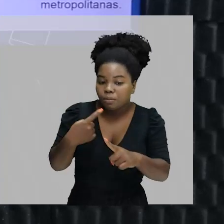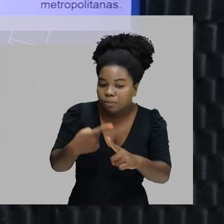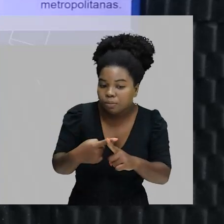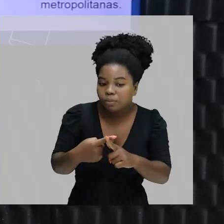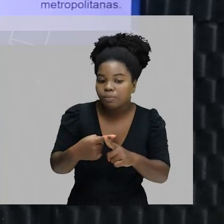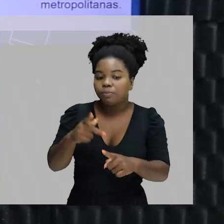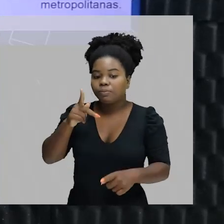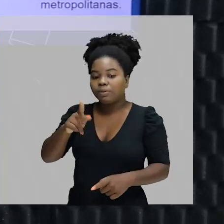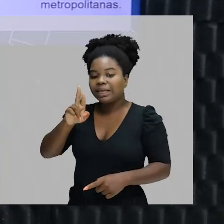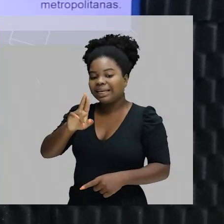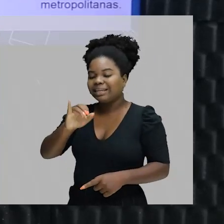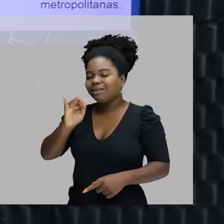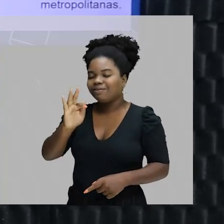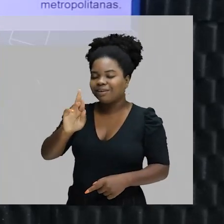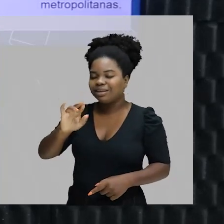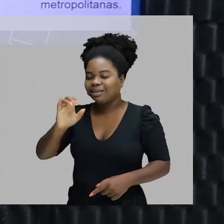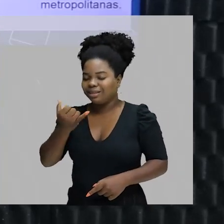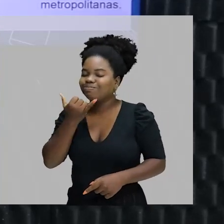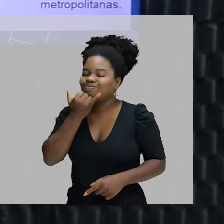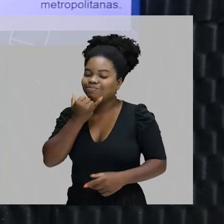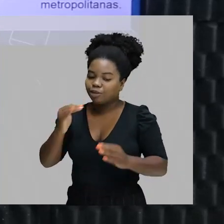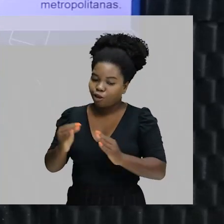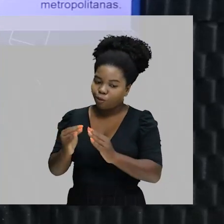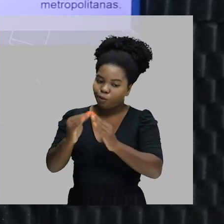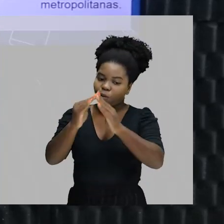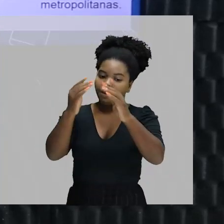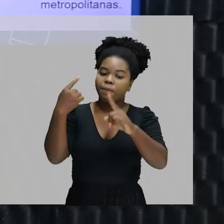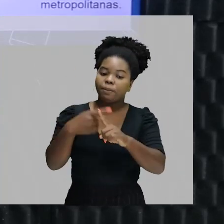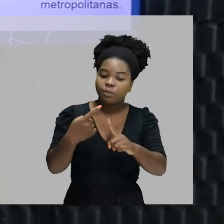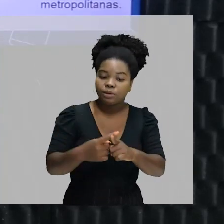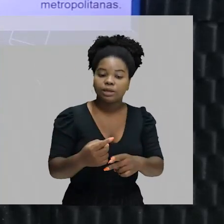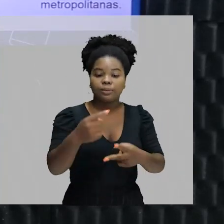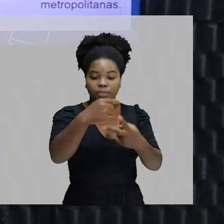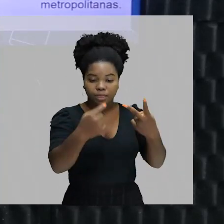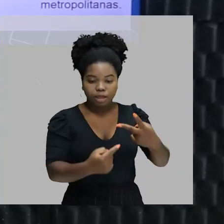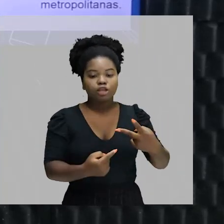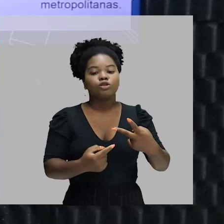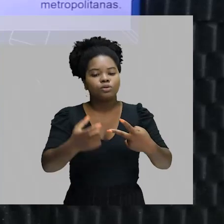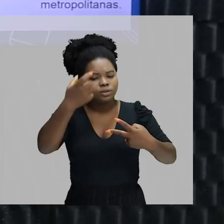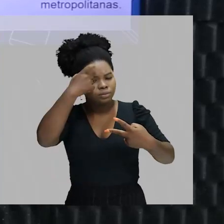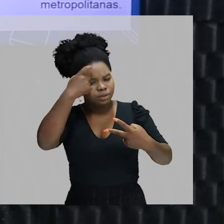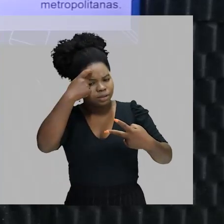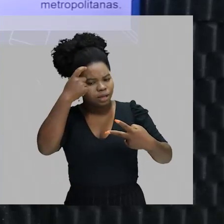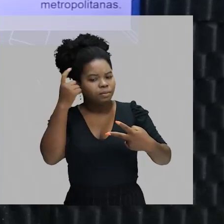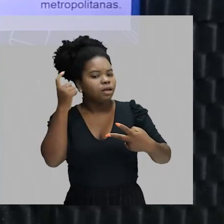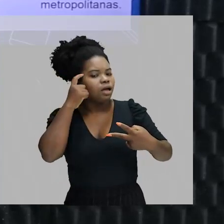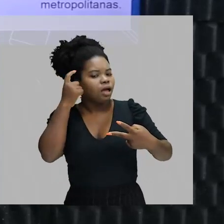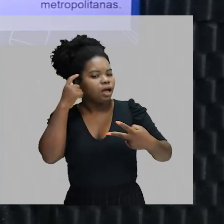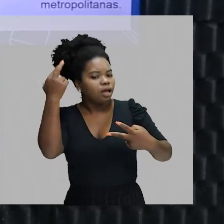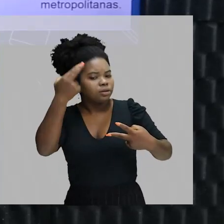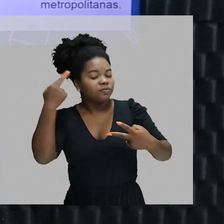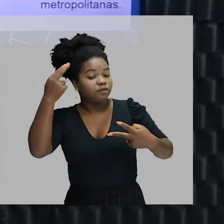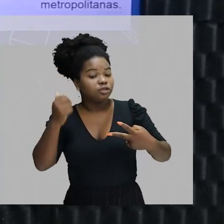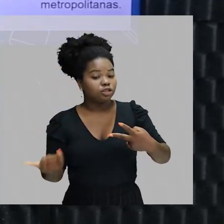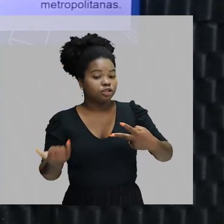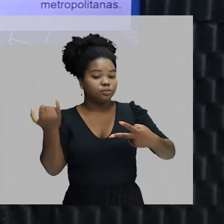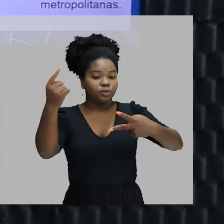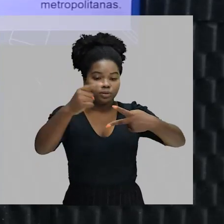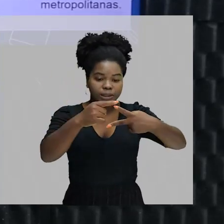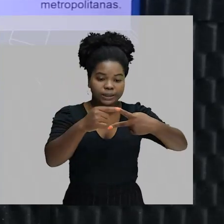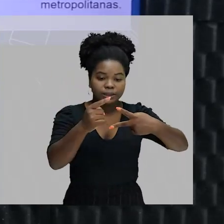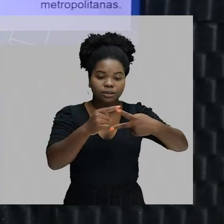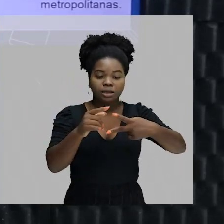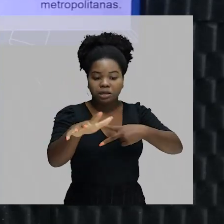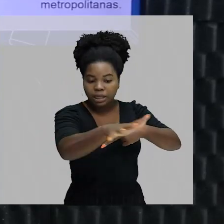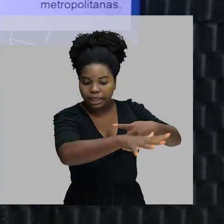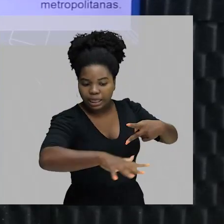concepções importantes. Tá? A primeira concepção, que quando a gente fala de periferia, em termos geográficos, periferia seria a